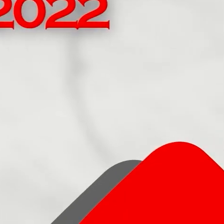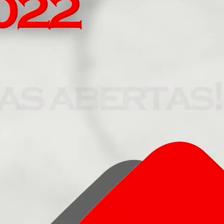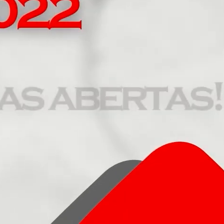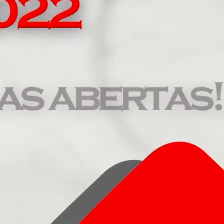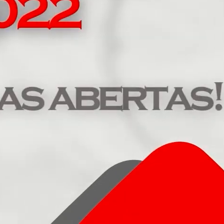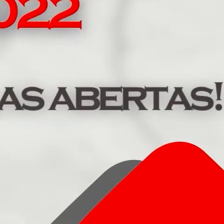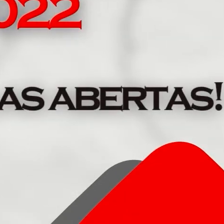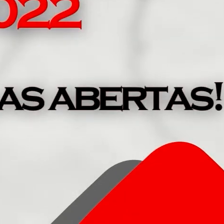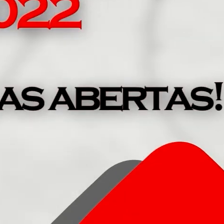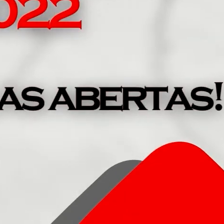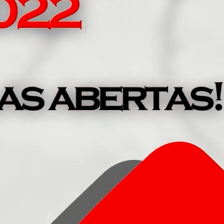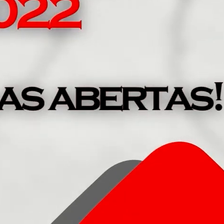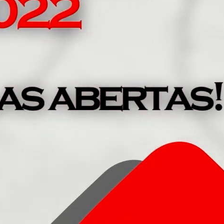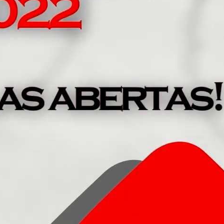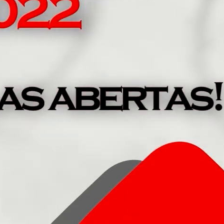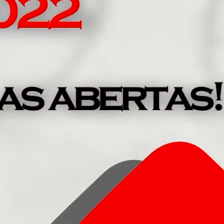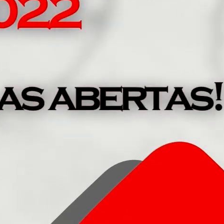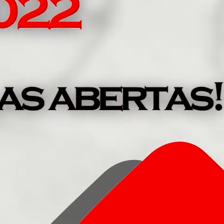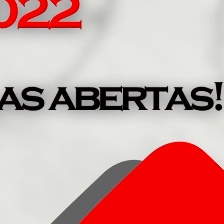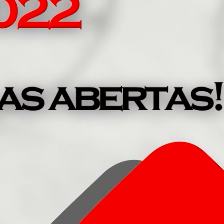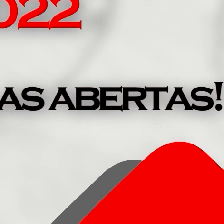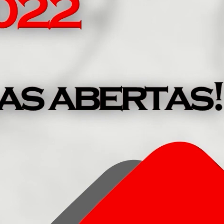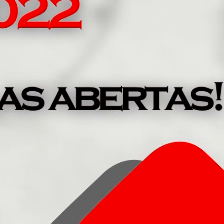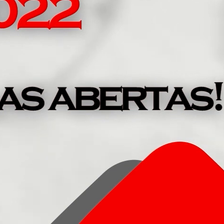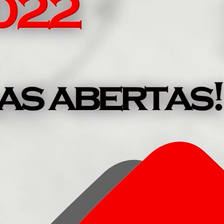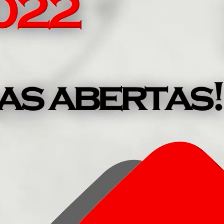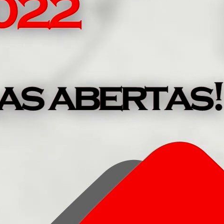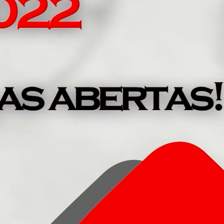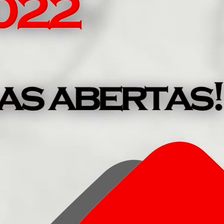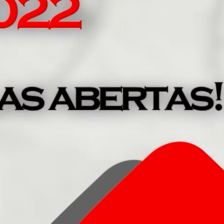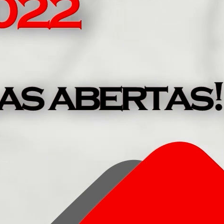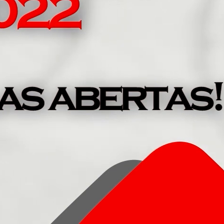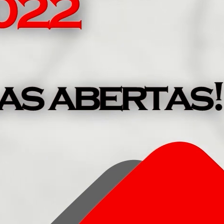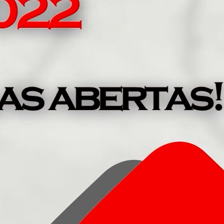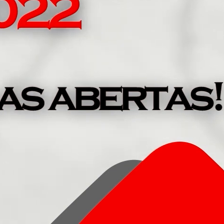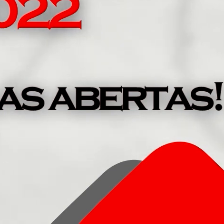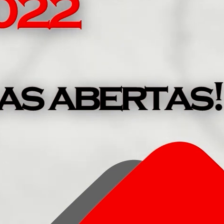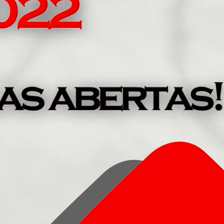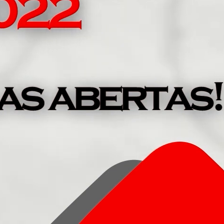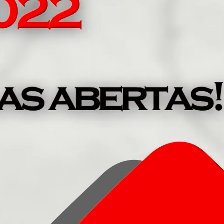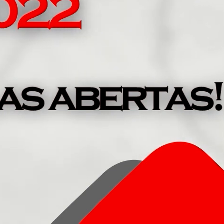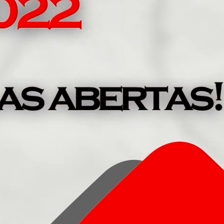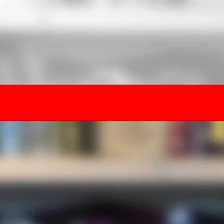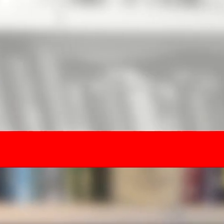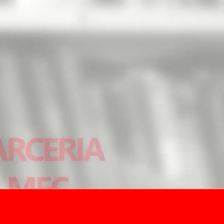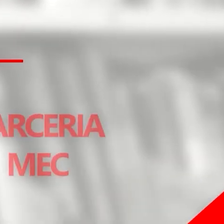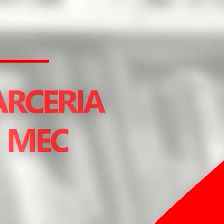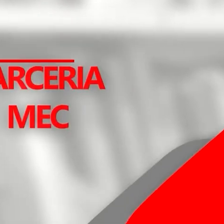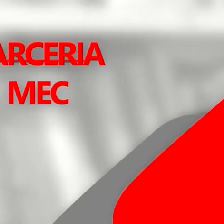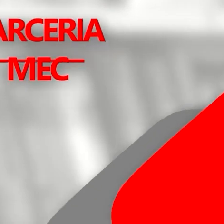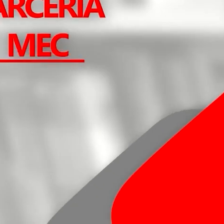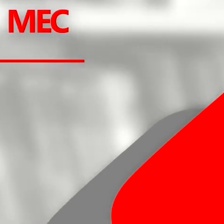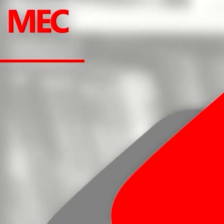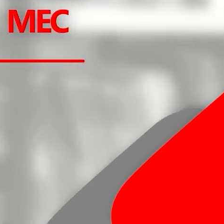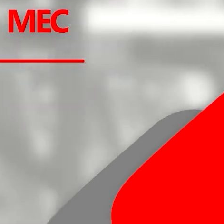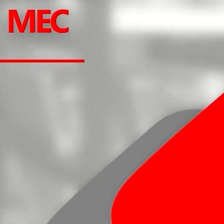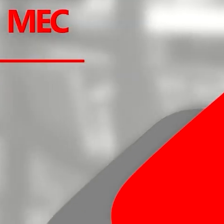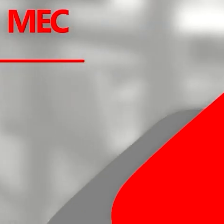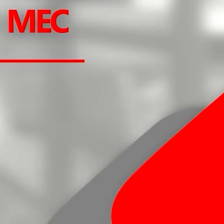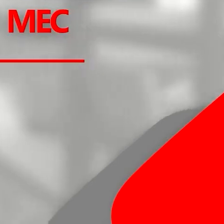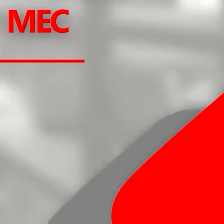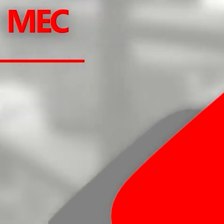Teológico Coinonia 2022. Quanto melhor preparado, maior a instrumentalidade.